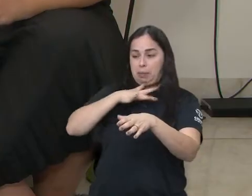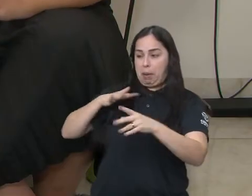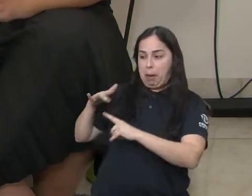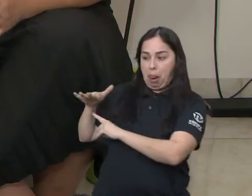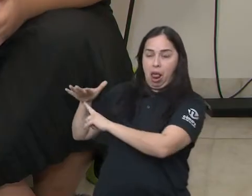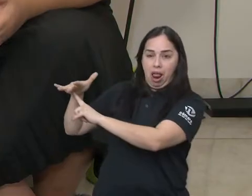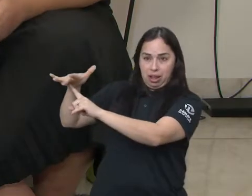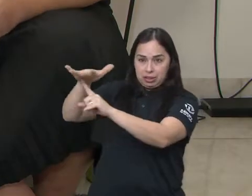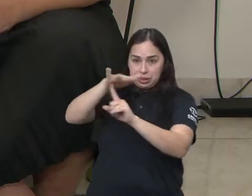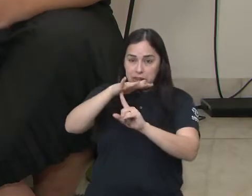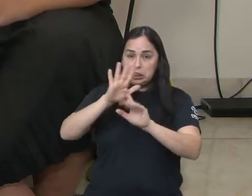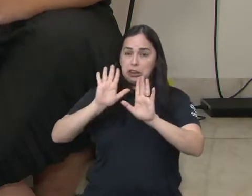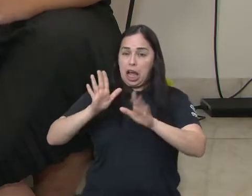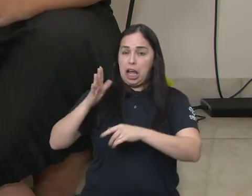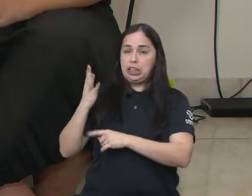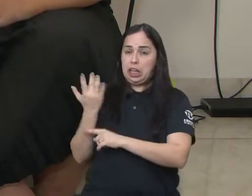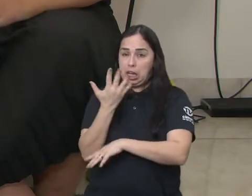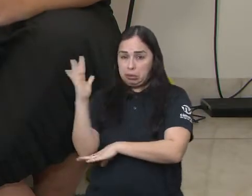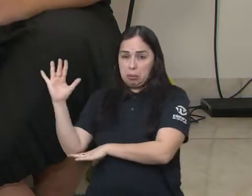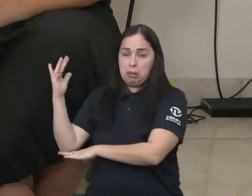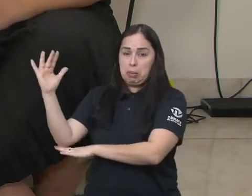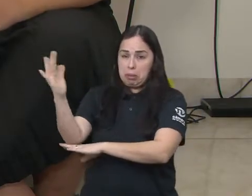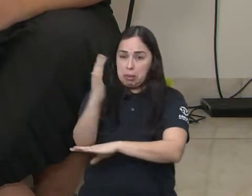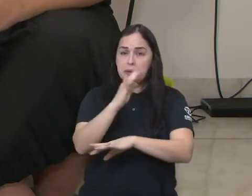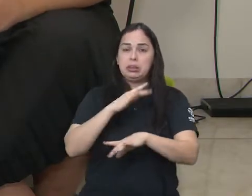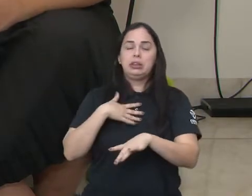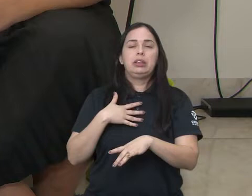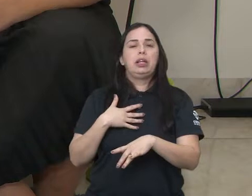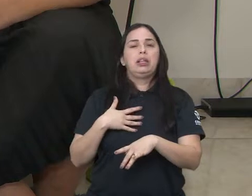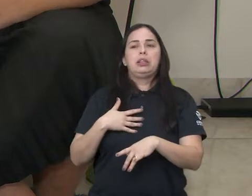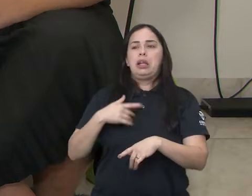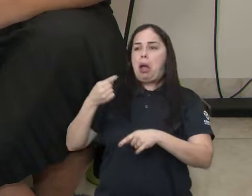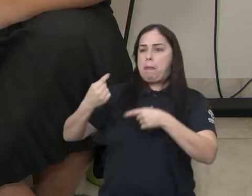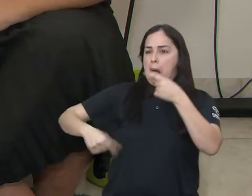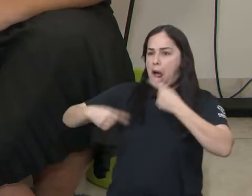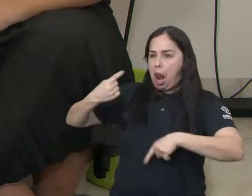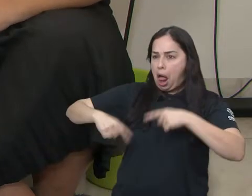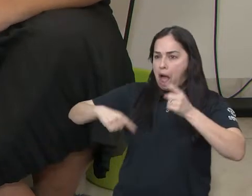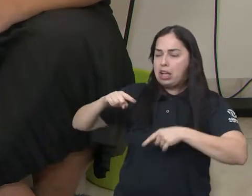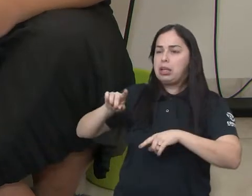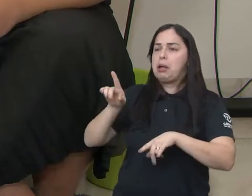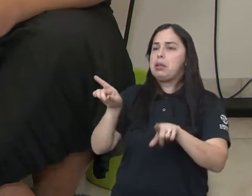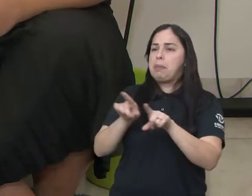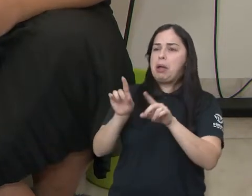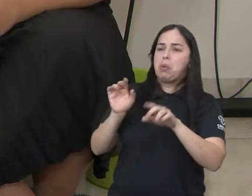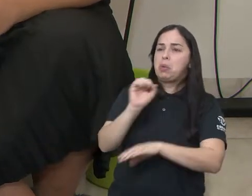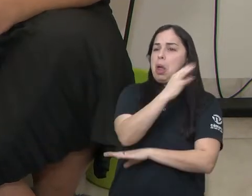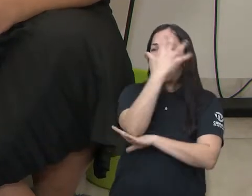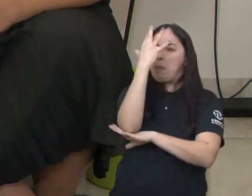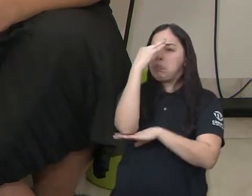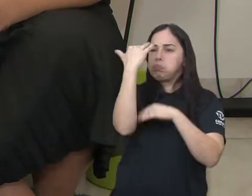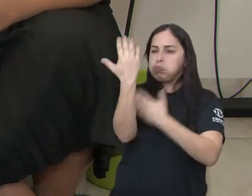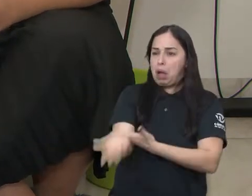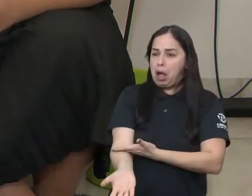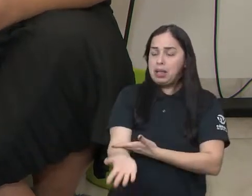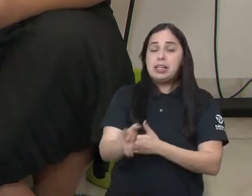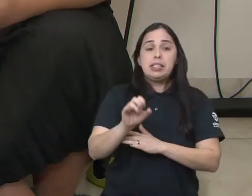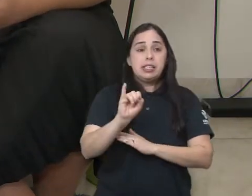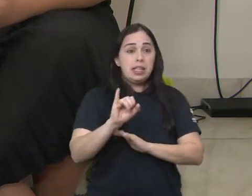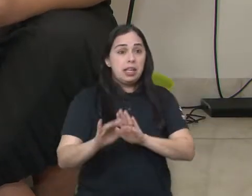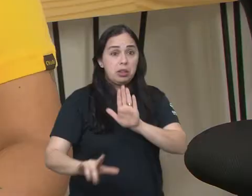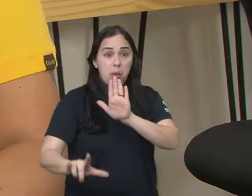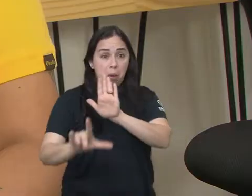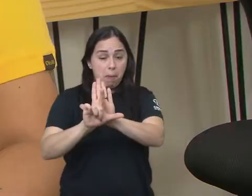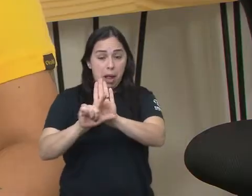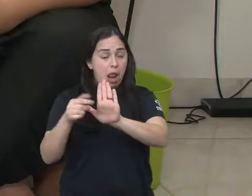preservada... Tem uma polêmica sobre isso, inclusive, assim, né, atualmente. Tem várias. Sobre desmatarem uma área grande. Isso vai piorar se não melhorarem as leis